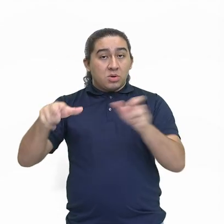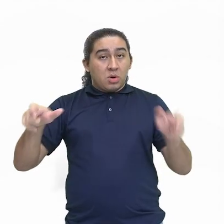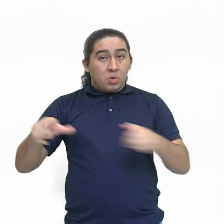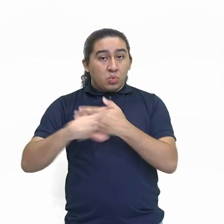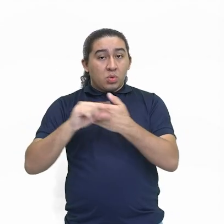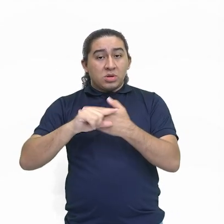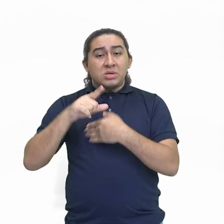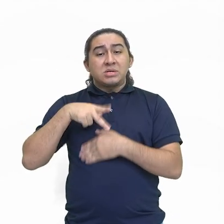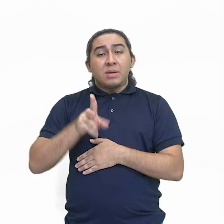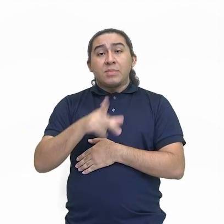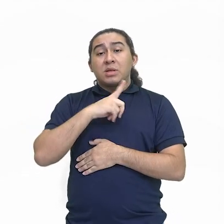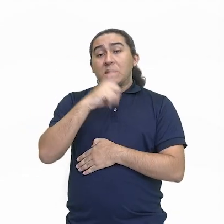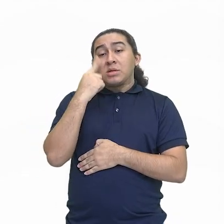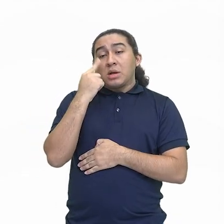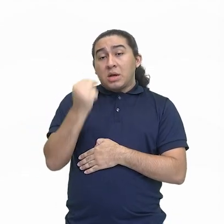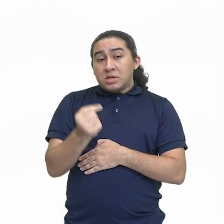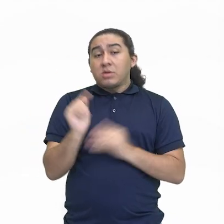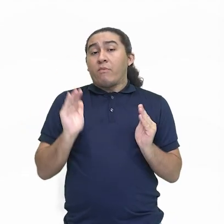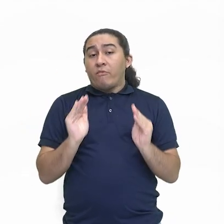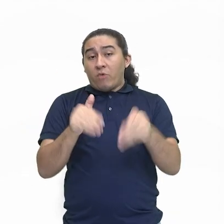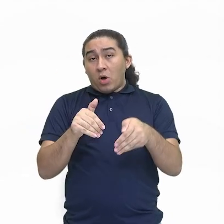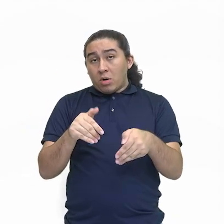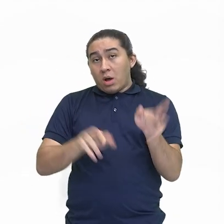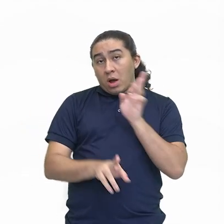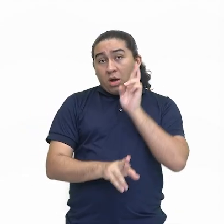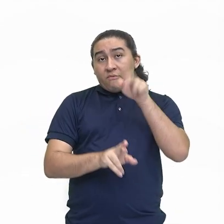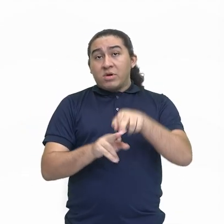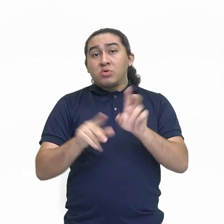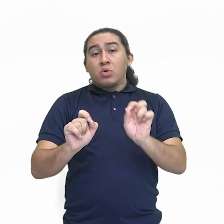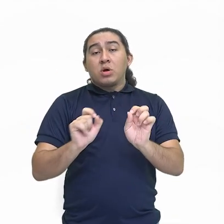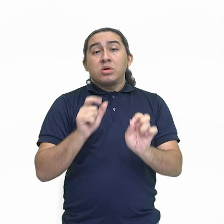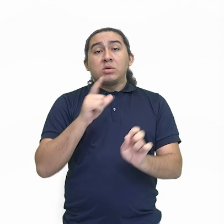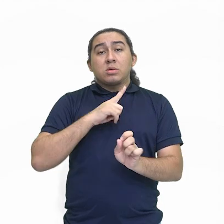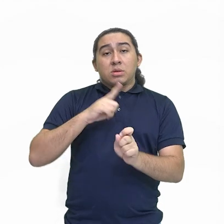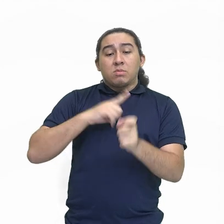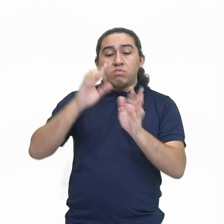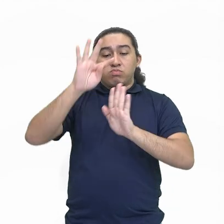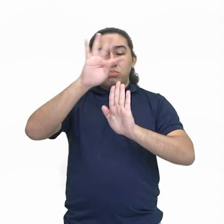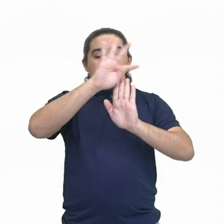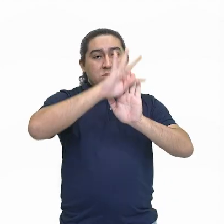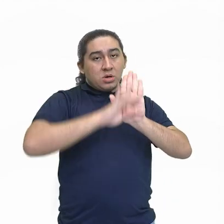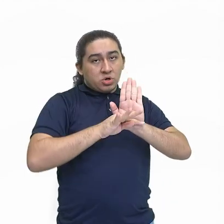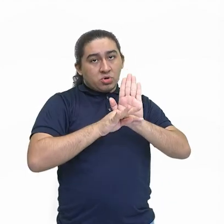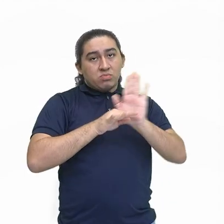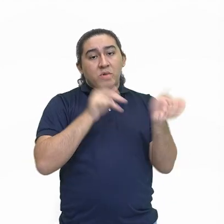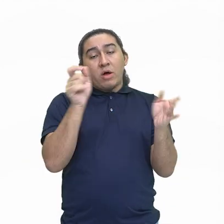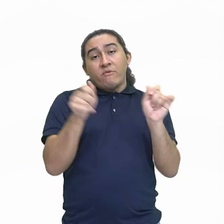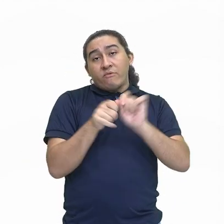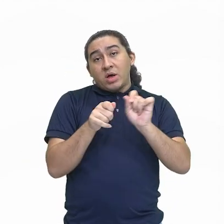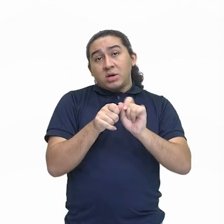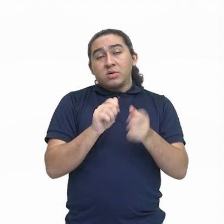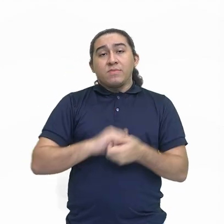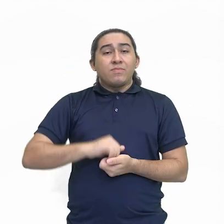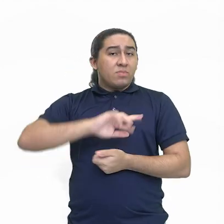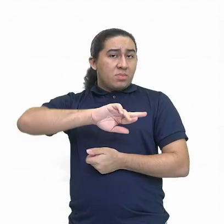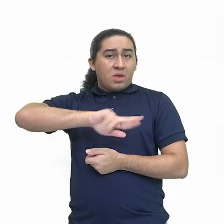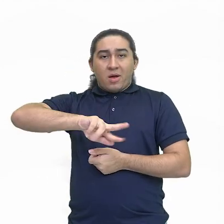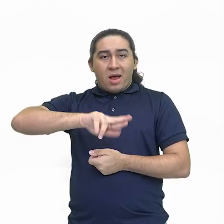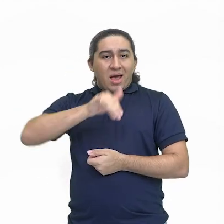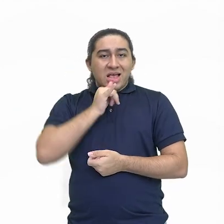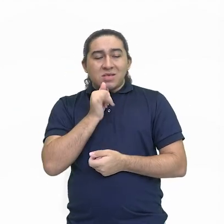específicas em relação ao discurso que produzem para o outro. Não é de qualquer